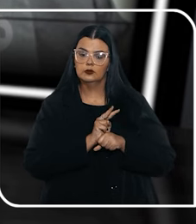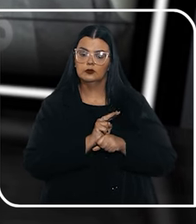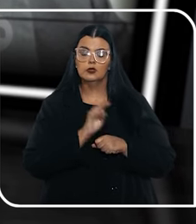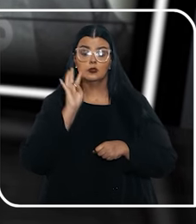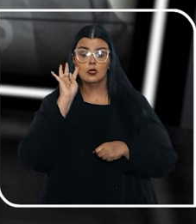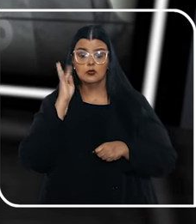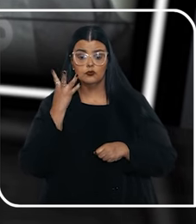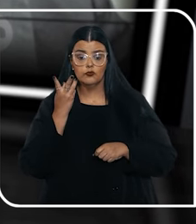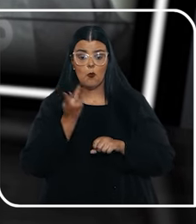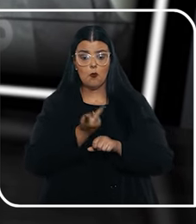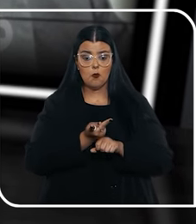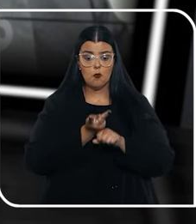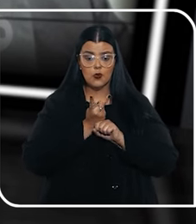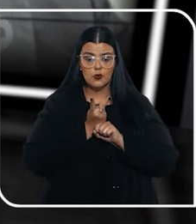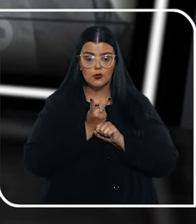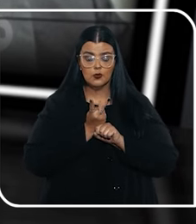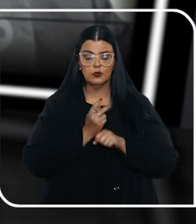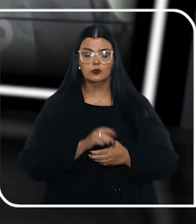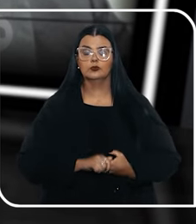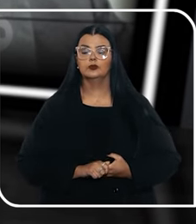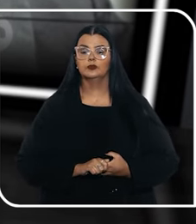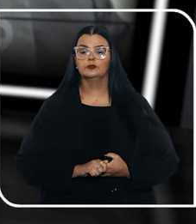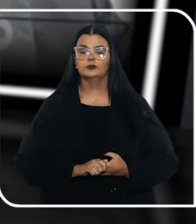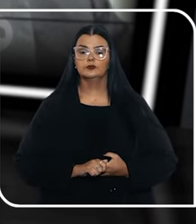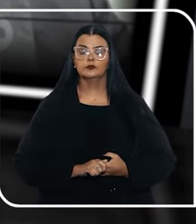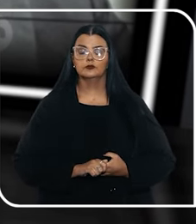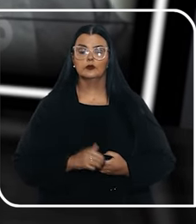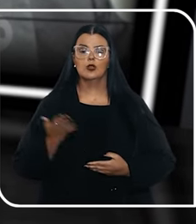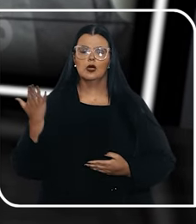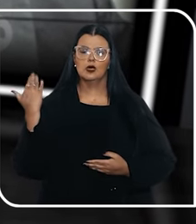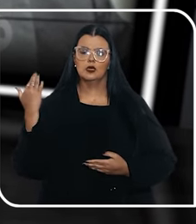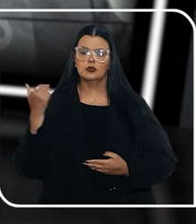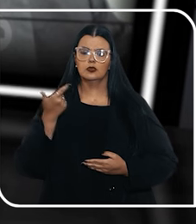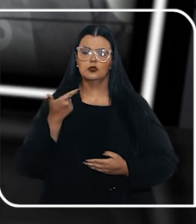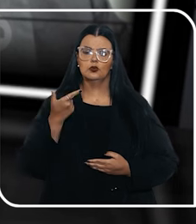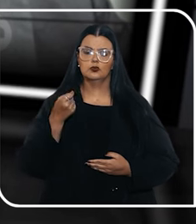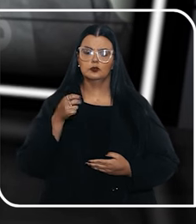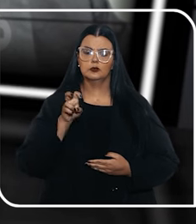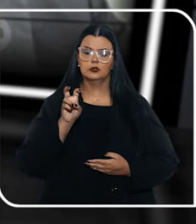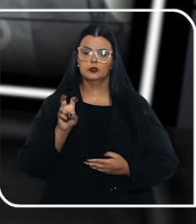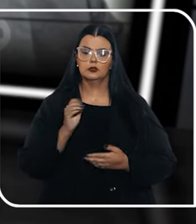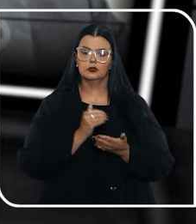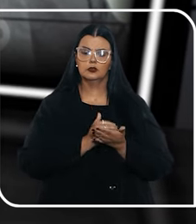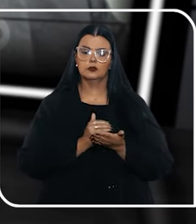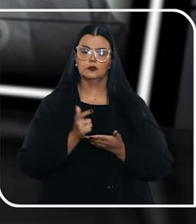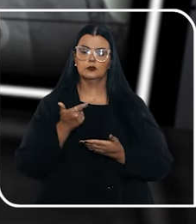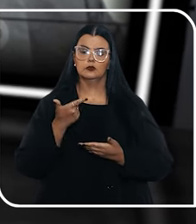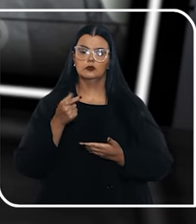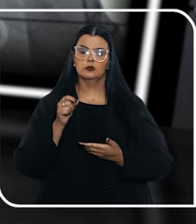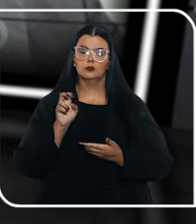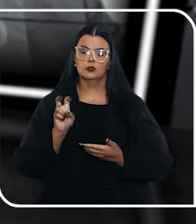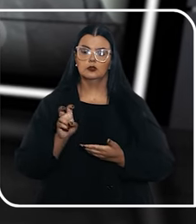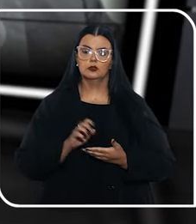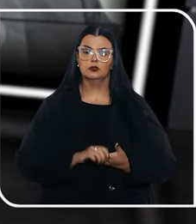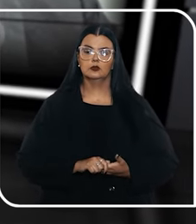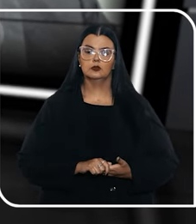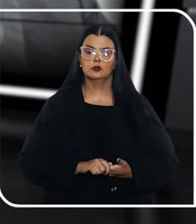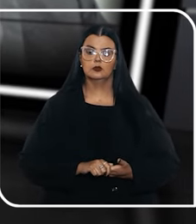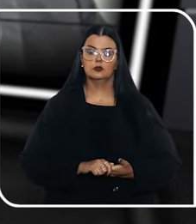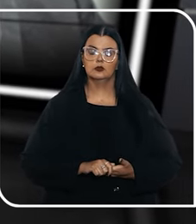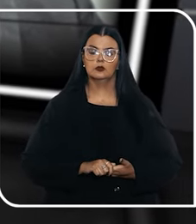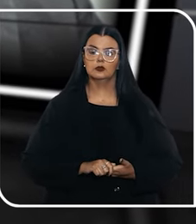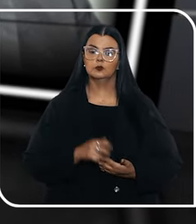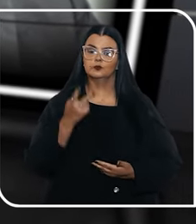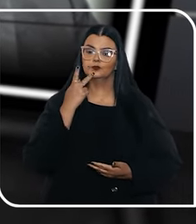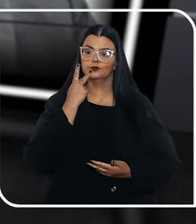e resolveu me procurar lá nos idos de 2015, início de